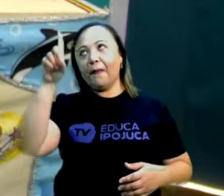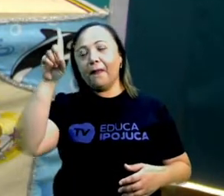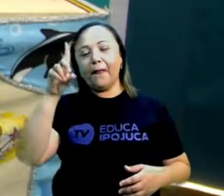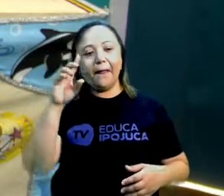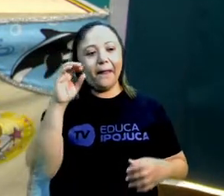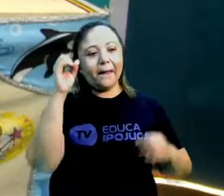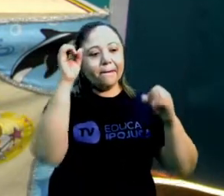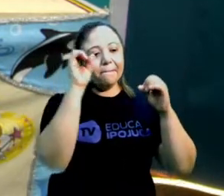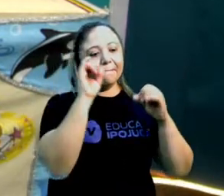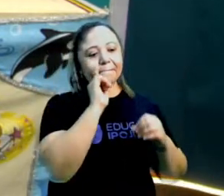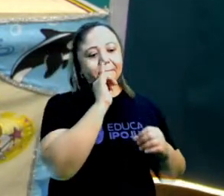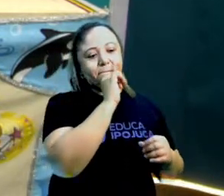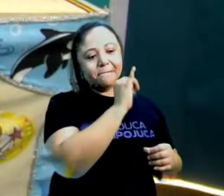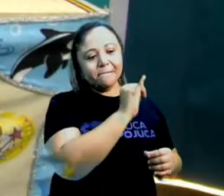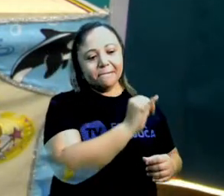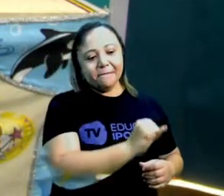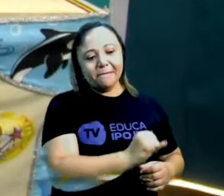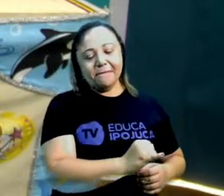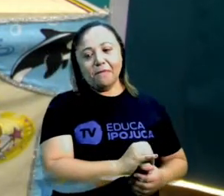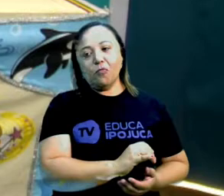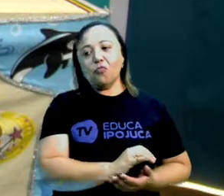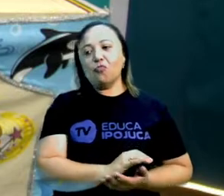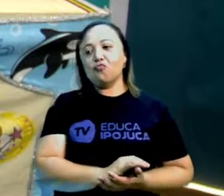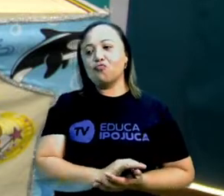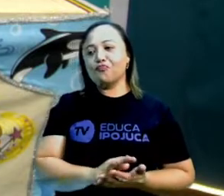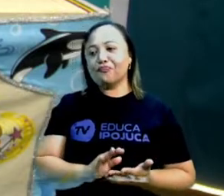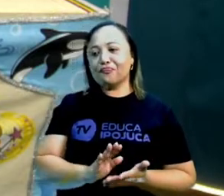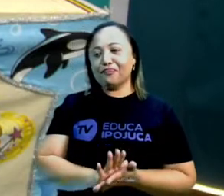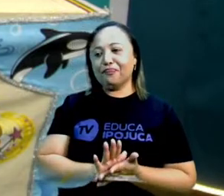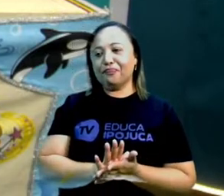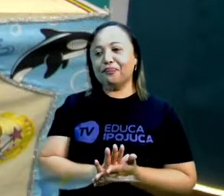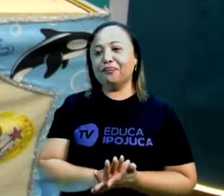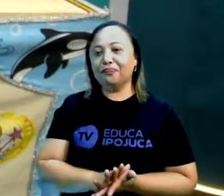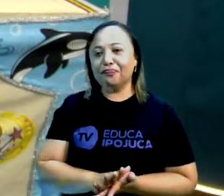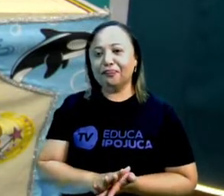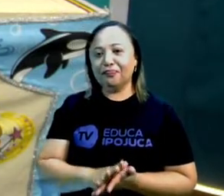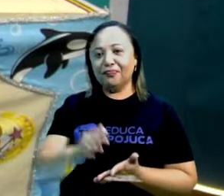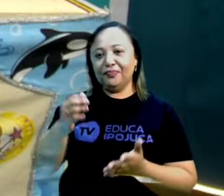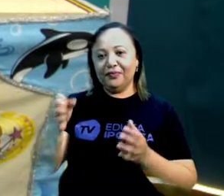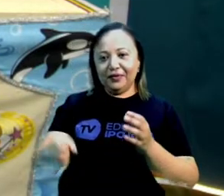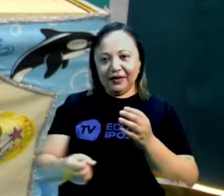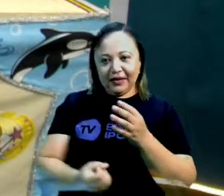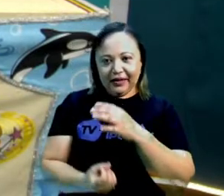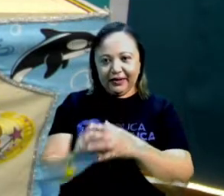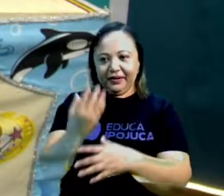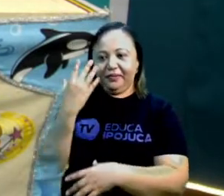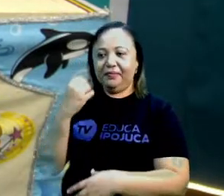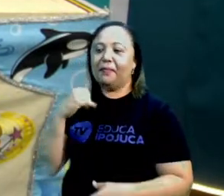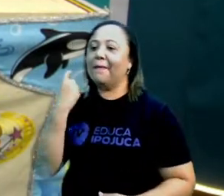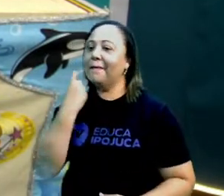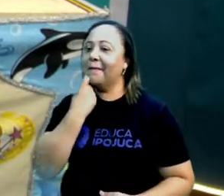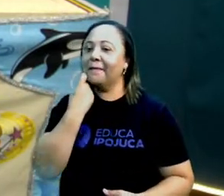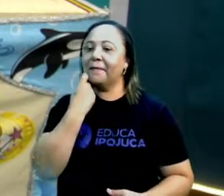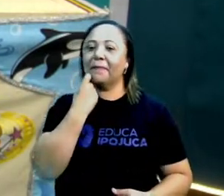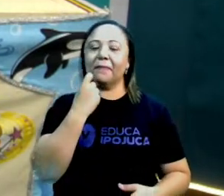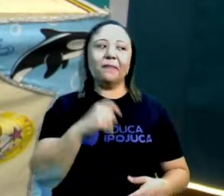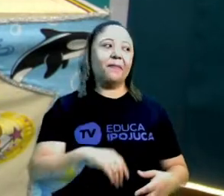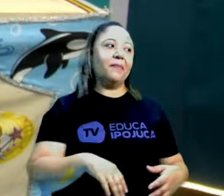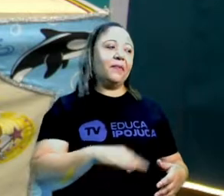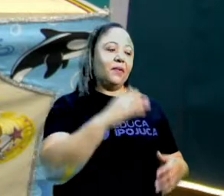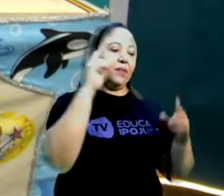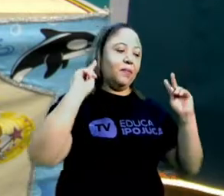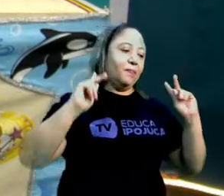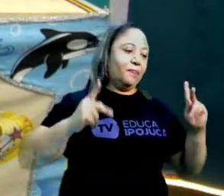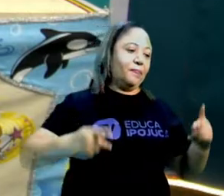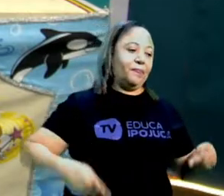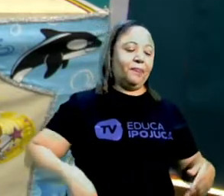pra ele. E não foi Papai do Céu que criou? Tá. Tu esqueceu que foi Papai do Céu que criou os peixes, que criou o ser humano, os